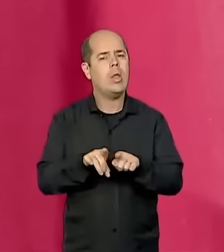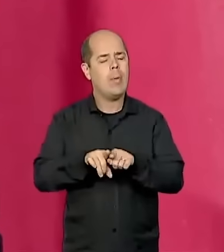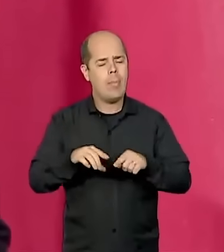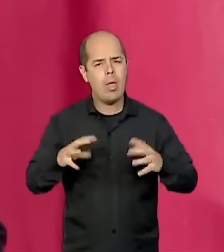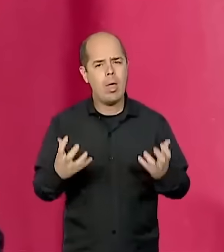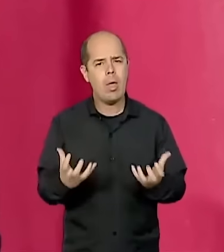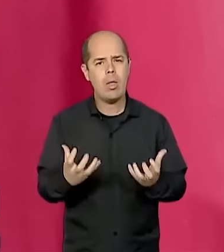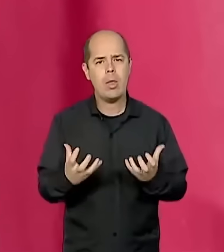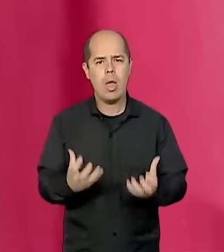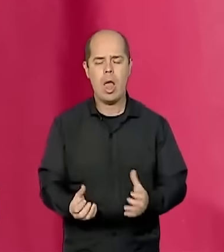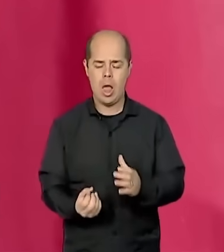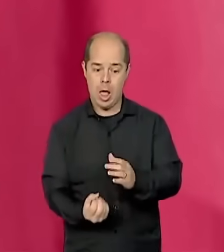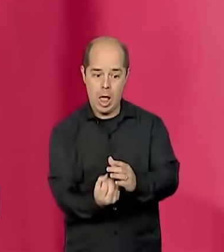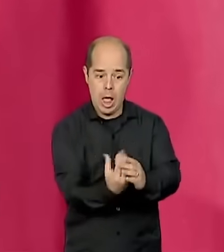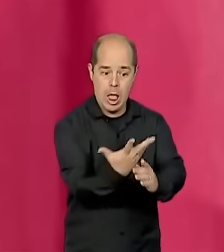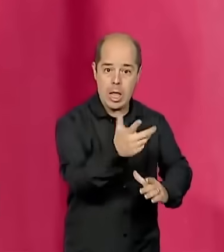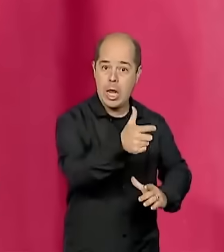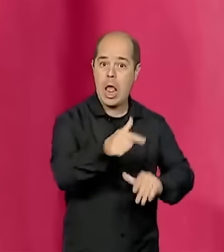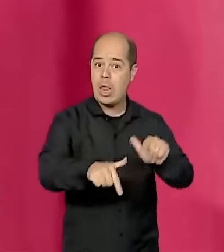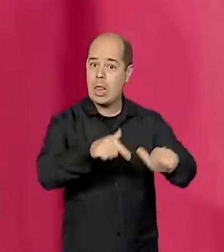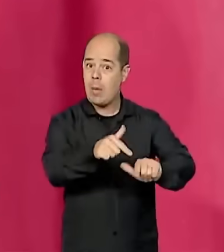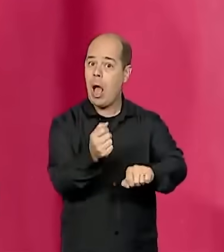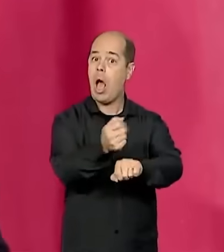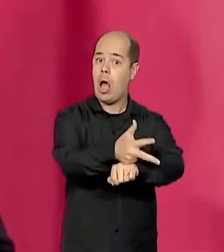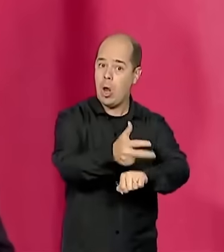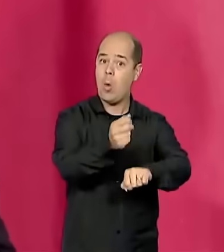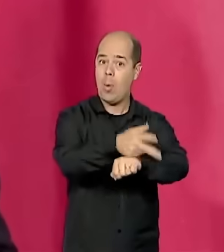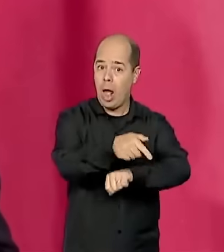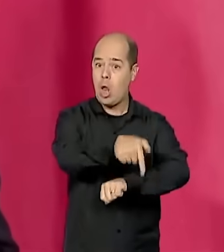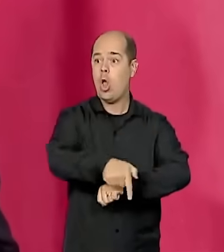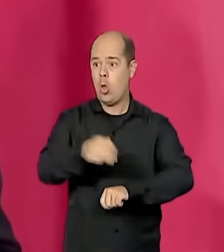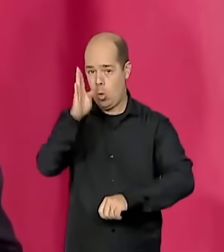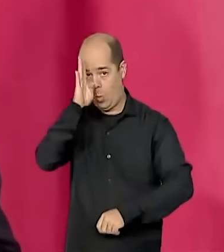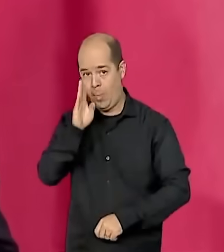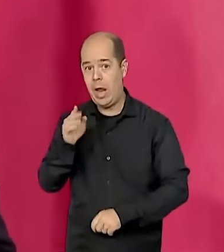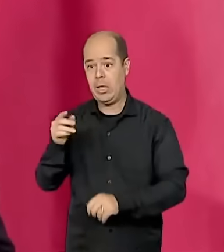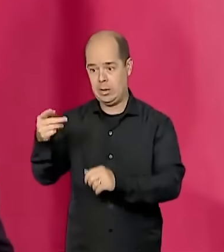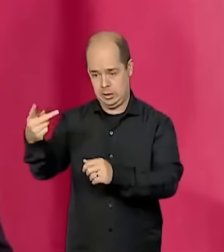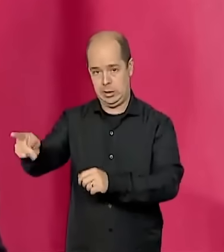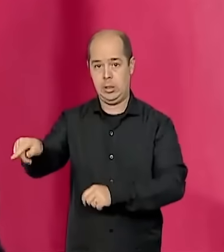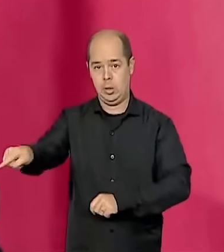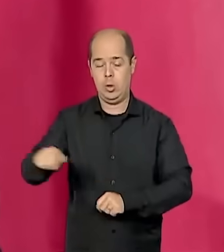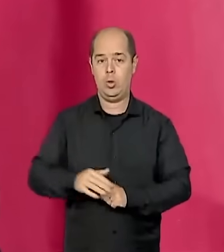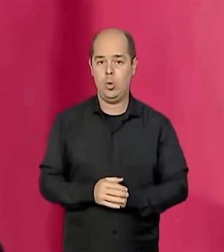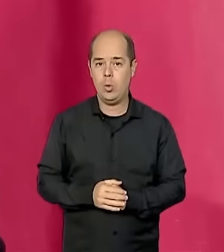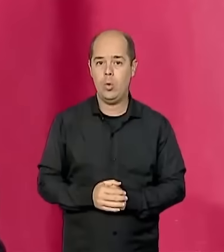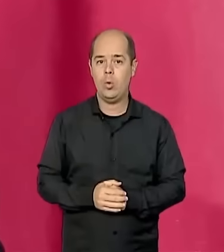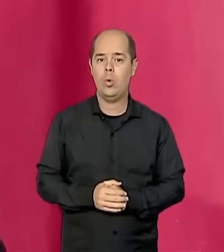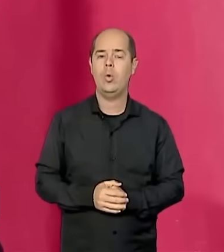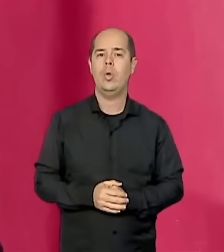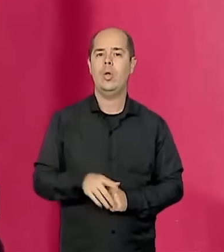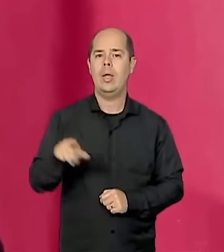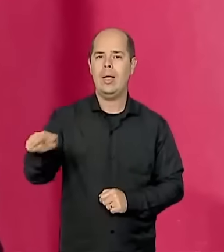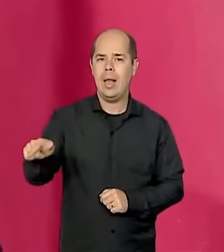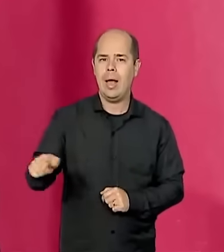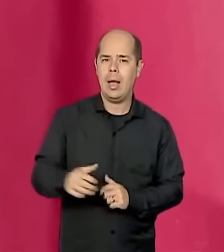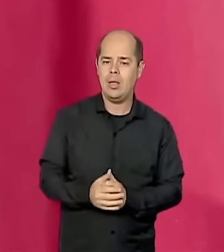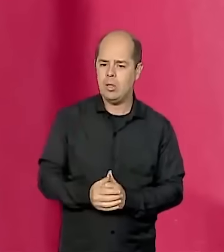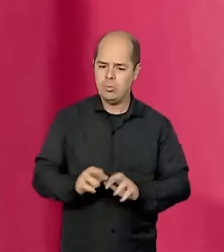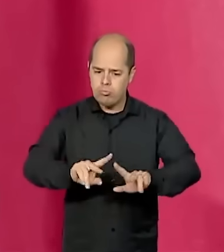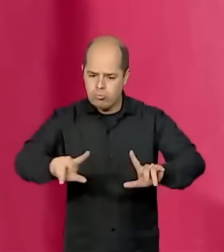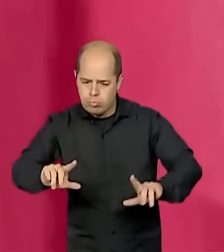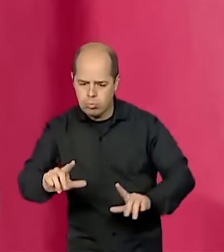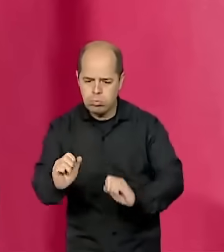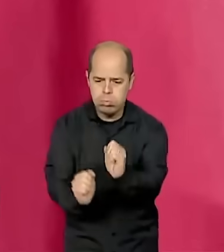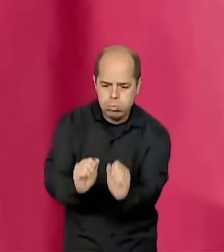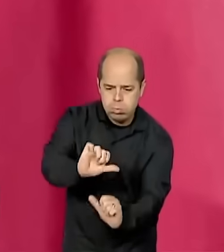criar empregos in loco, ou seja, criar empregos no Brasil através da transformação de matérias-primas no Brasil. Senhoras e